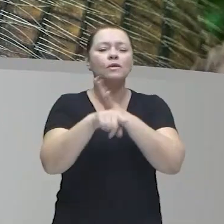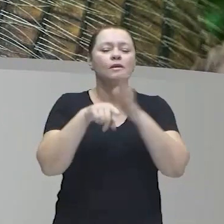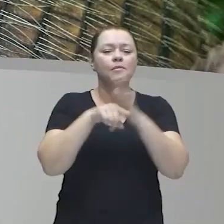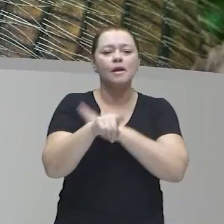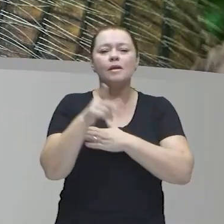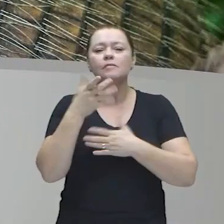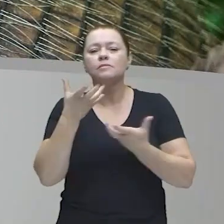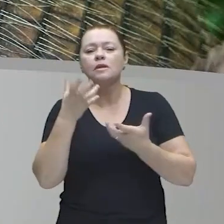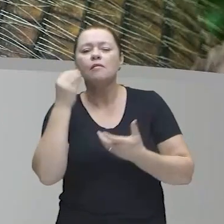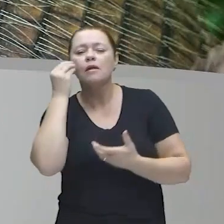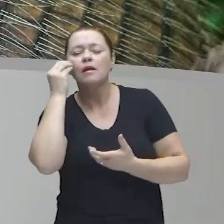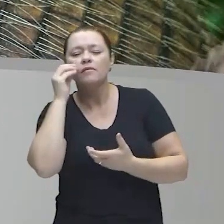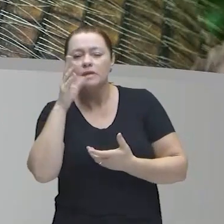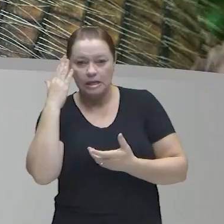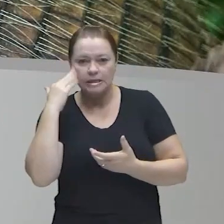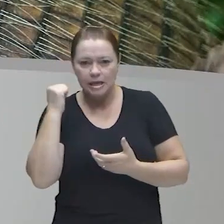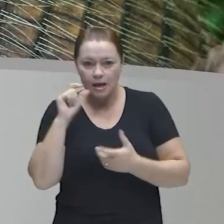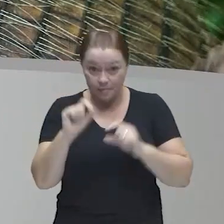sabe o que é.